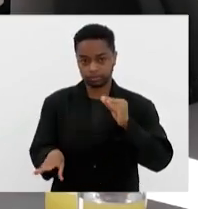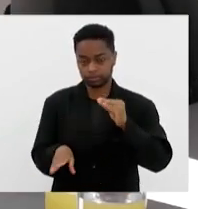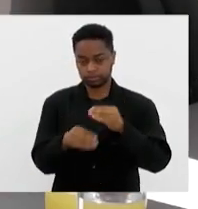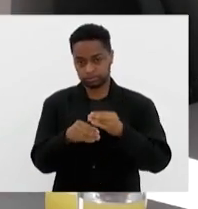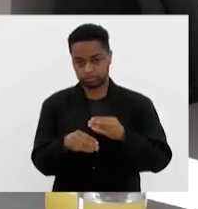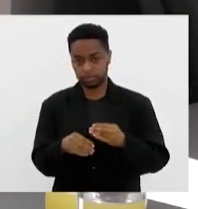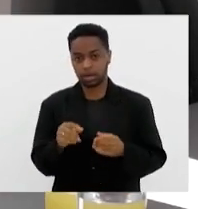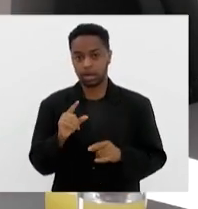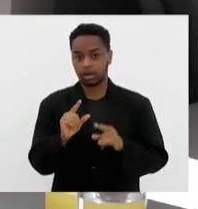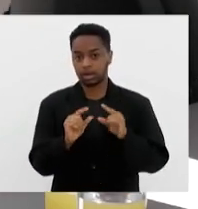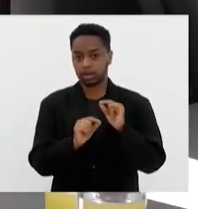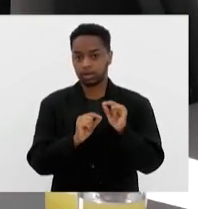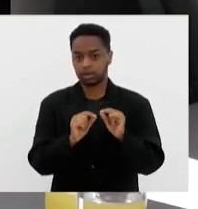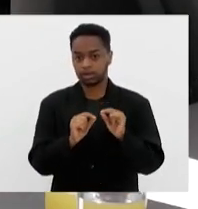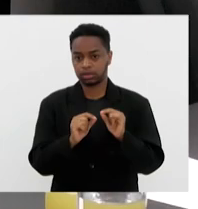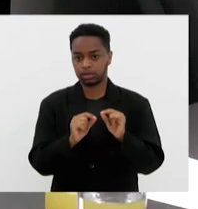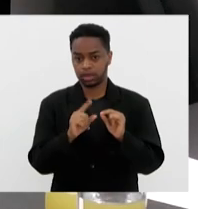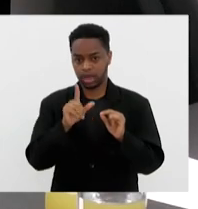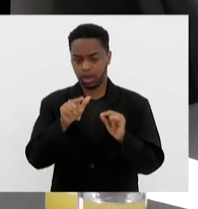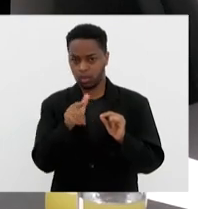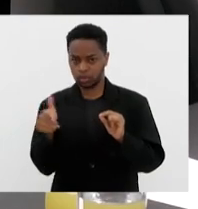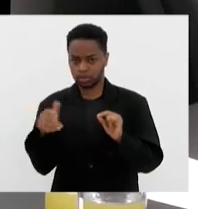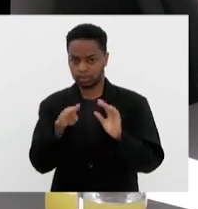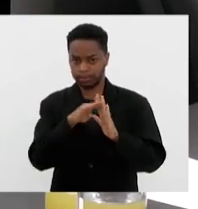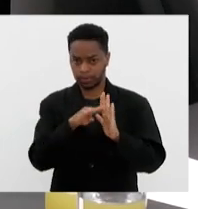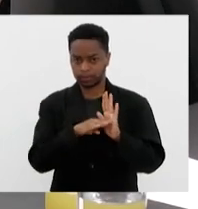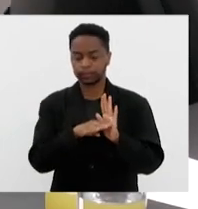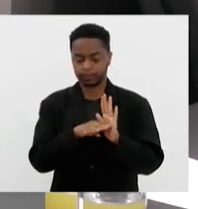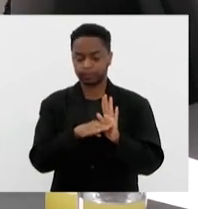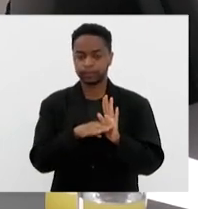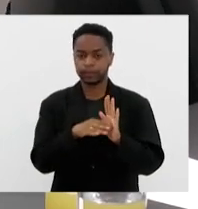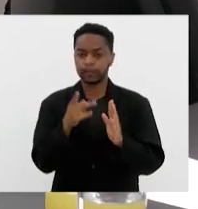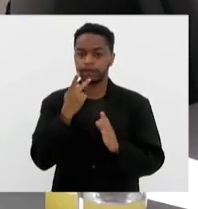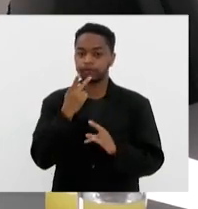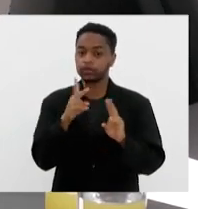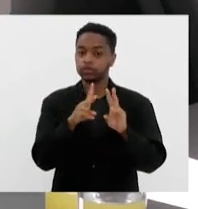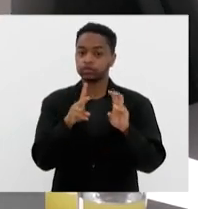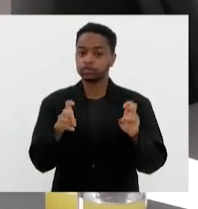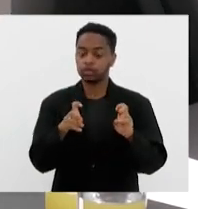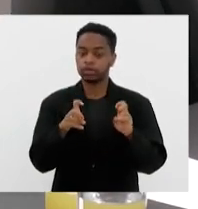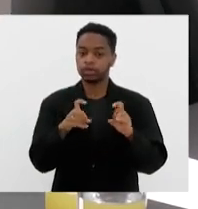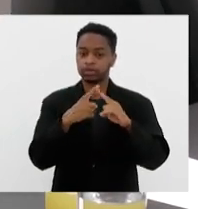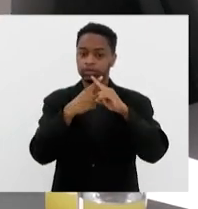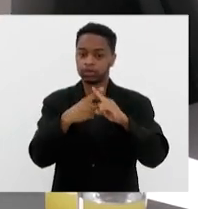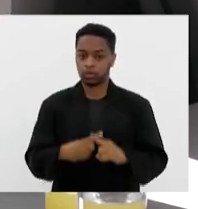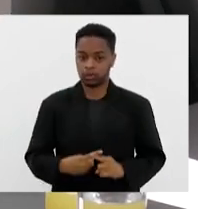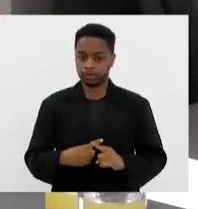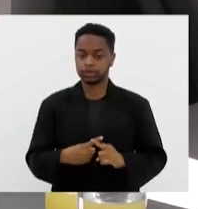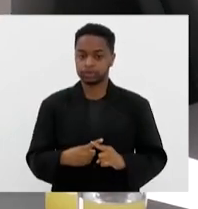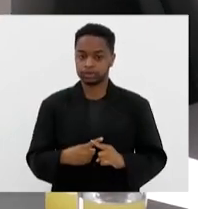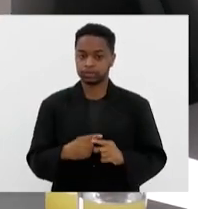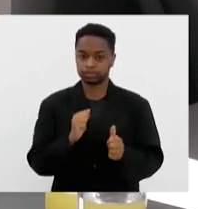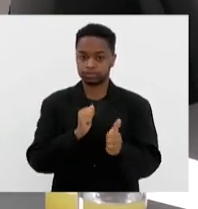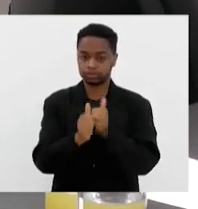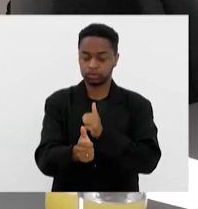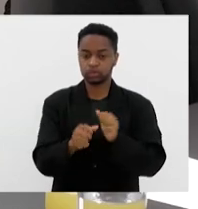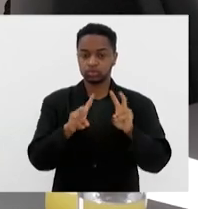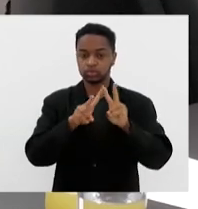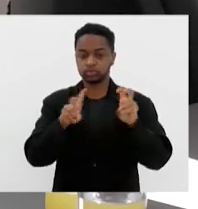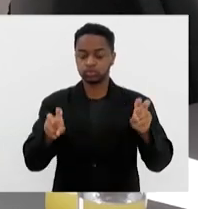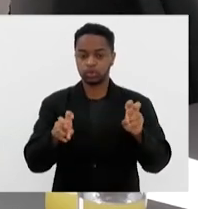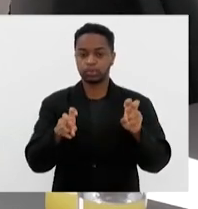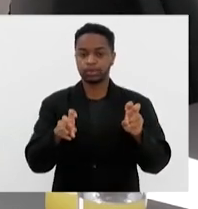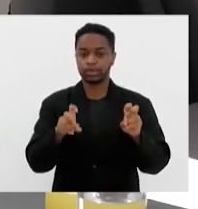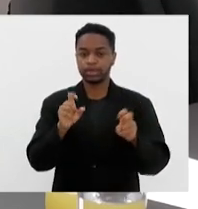é... Está na extra? Extra. Que é em relação às competições esportivas, né? Questão de sexo biológico, foi